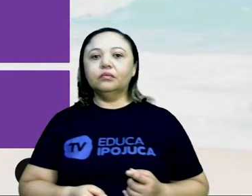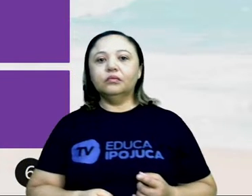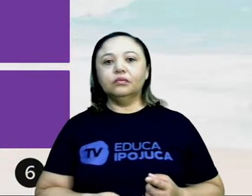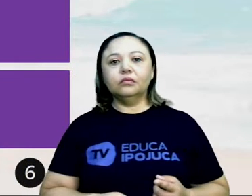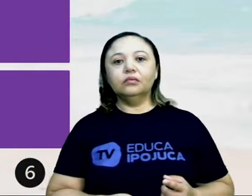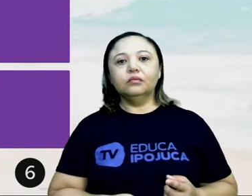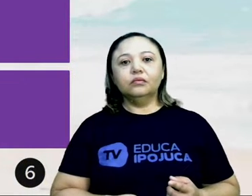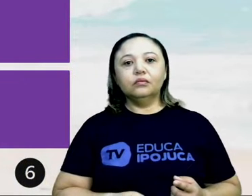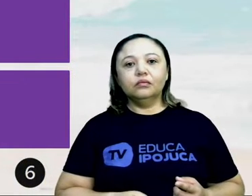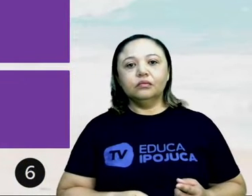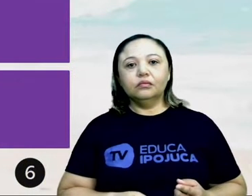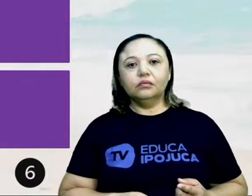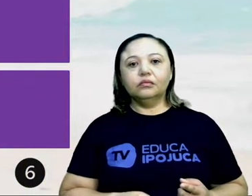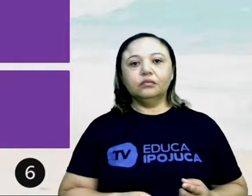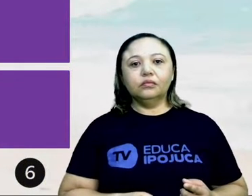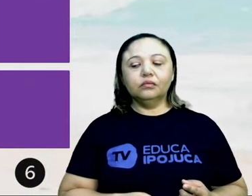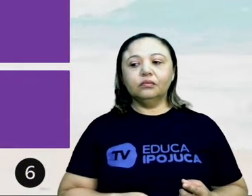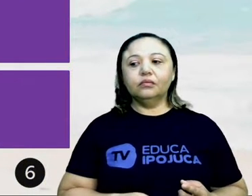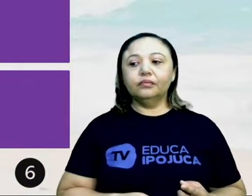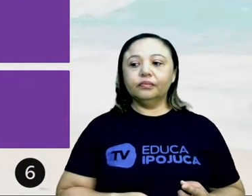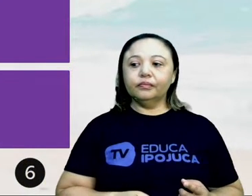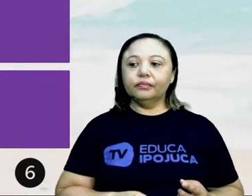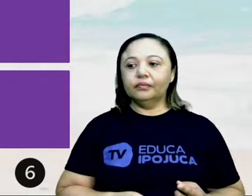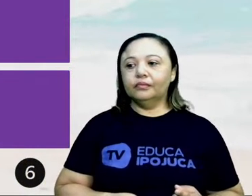Perceberam como é